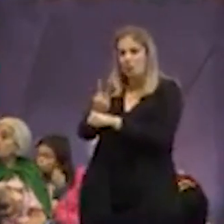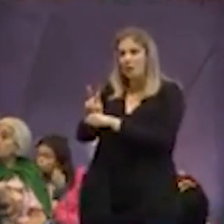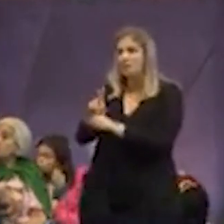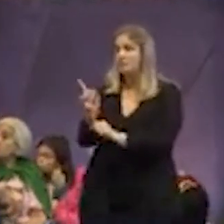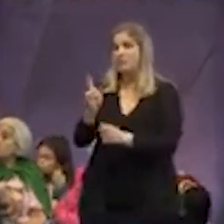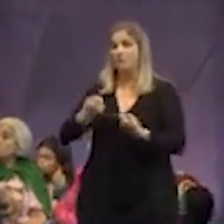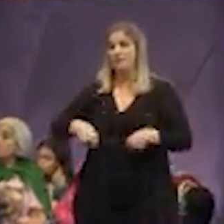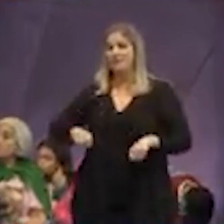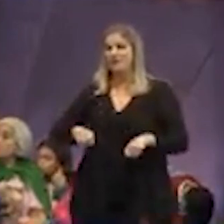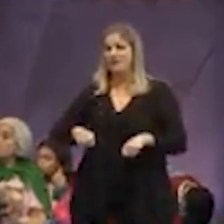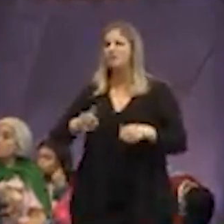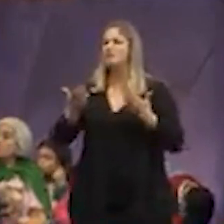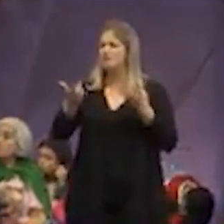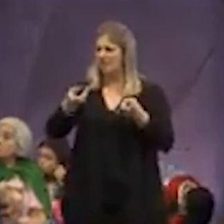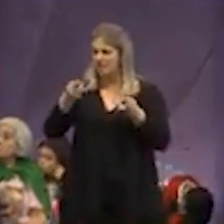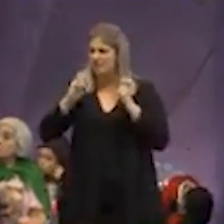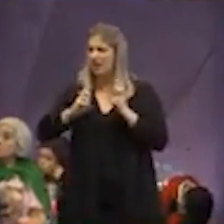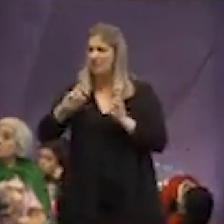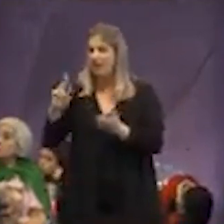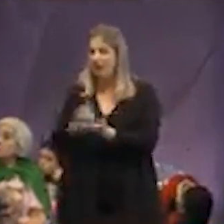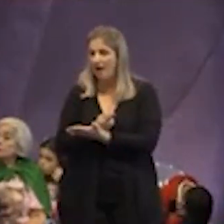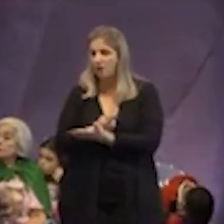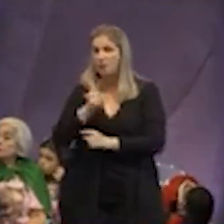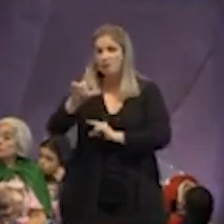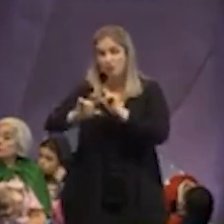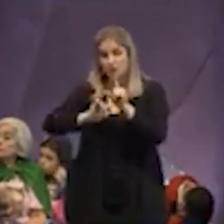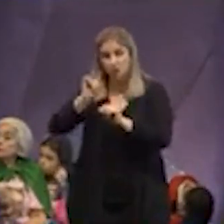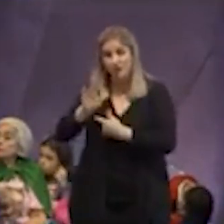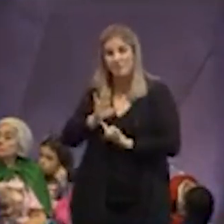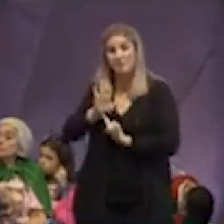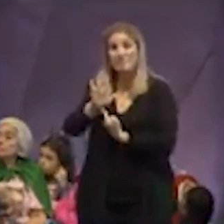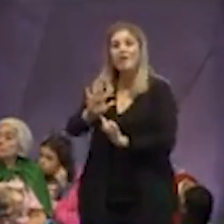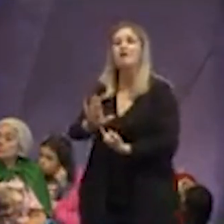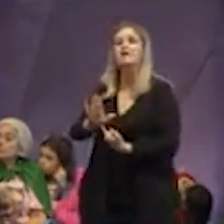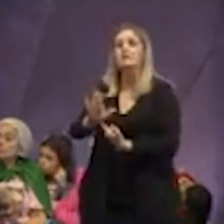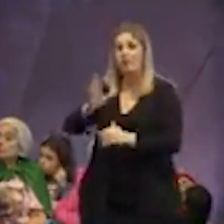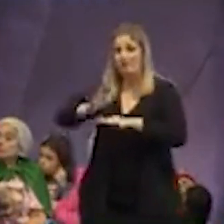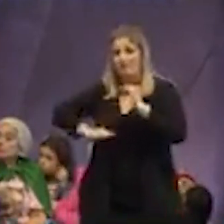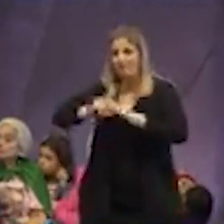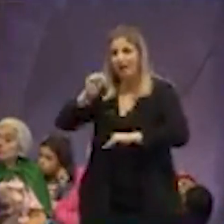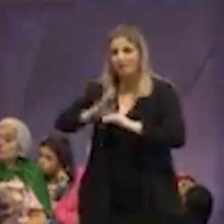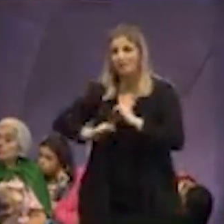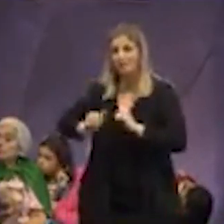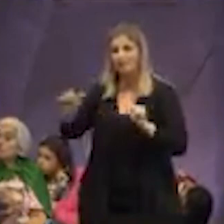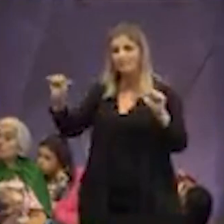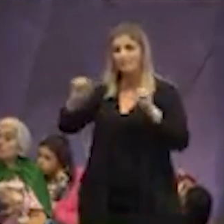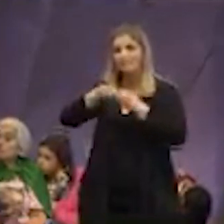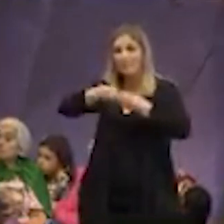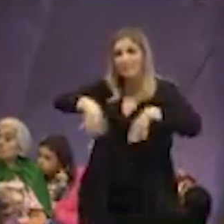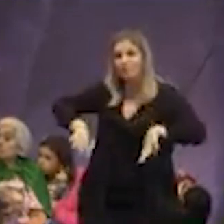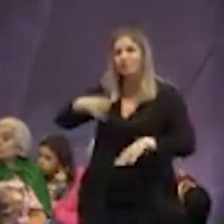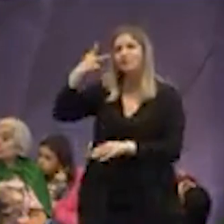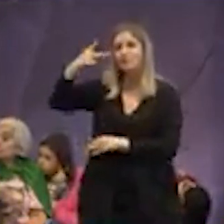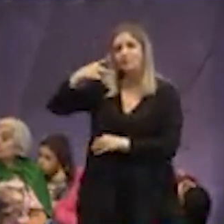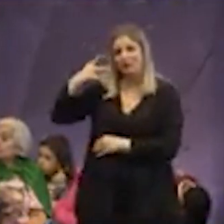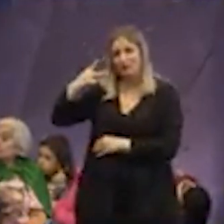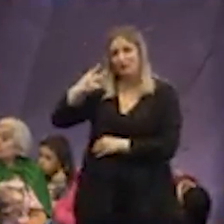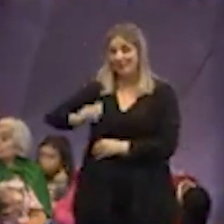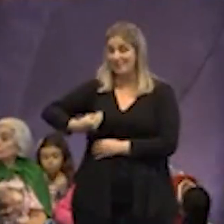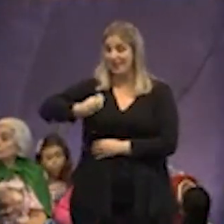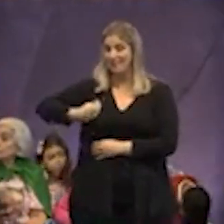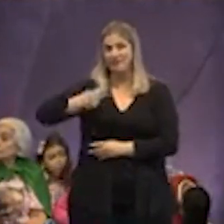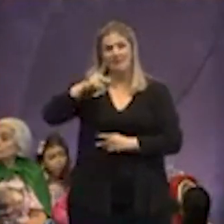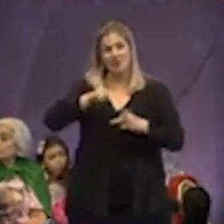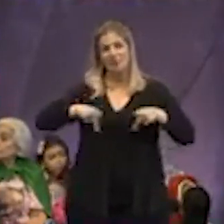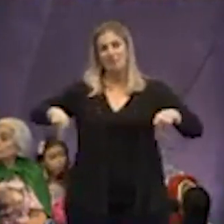isso reflete, quando você faz escolhas erradas, como isso reflete na política? Como isso